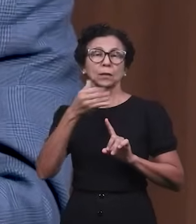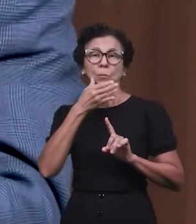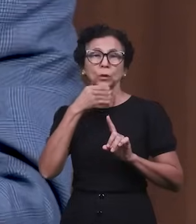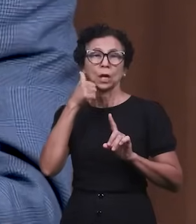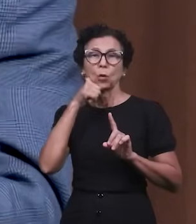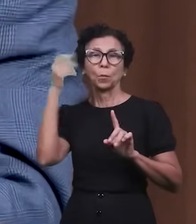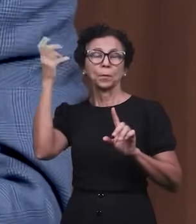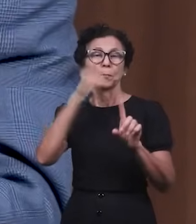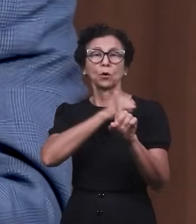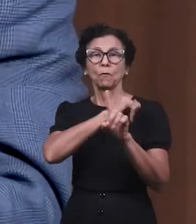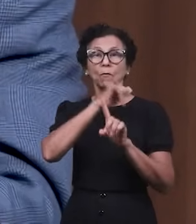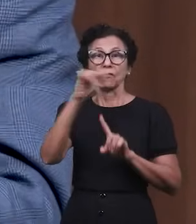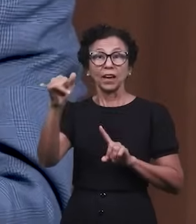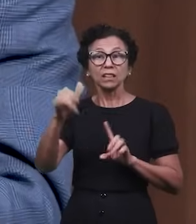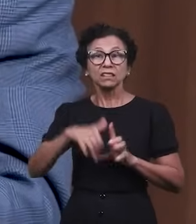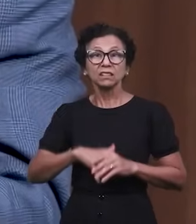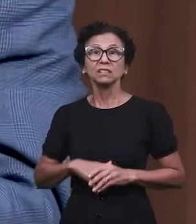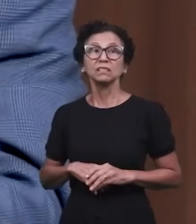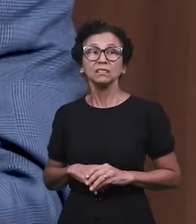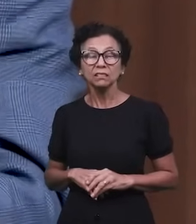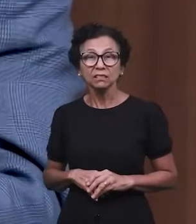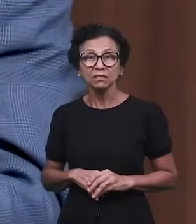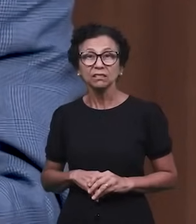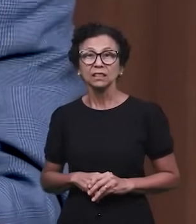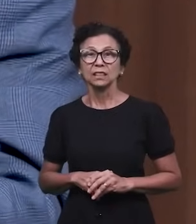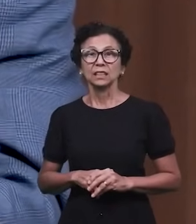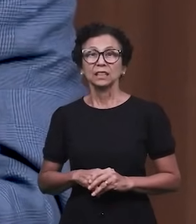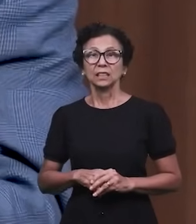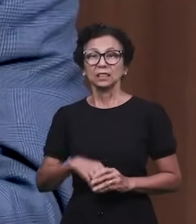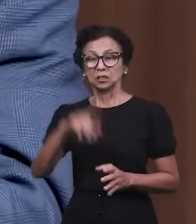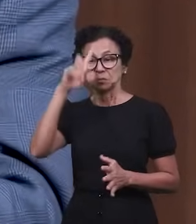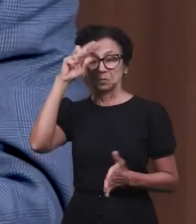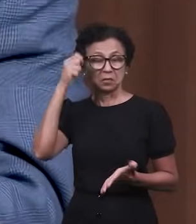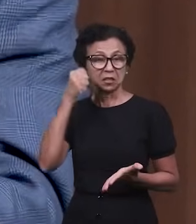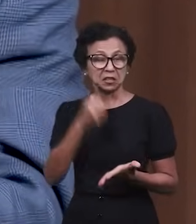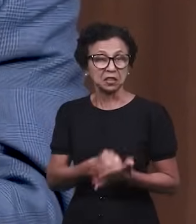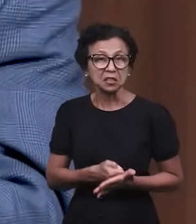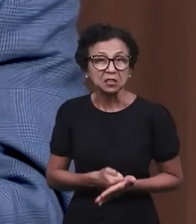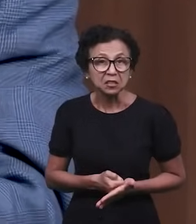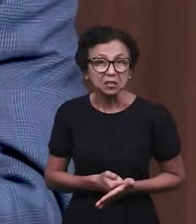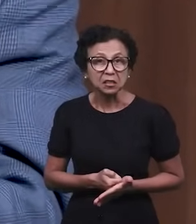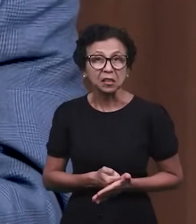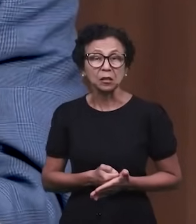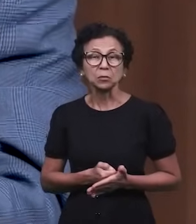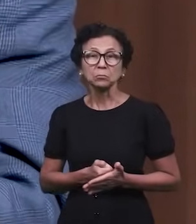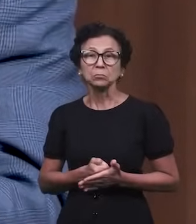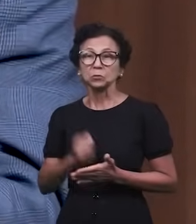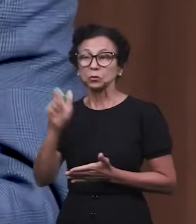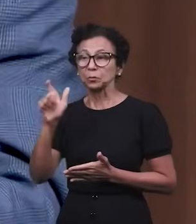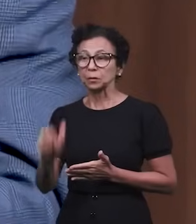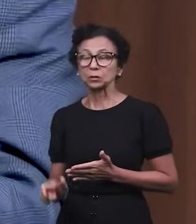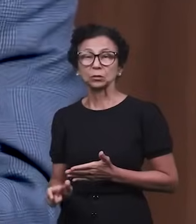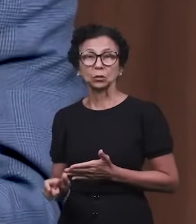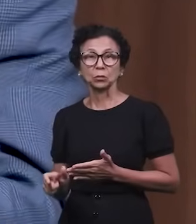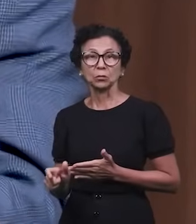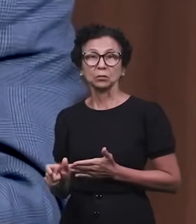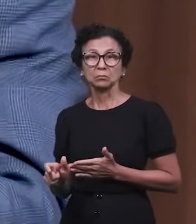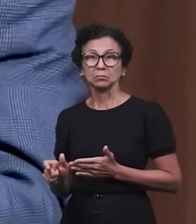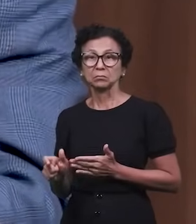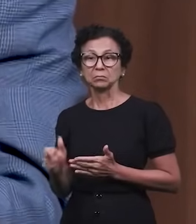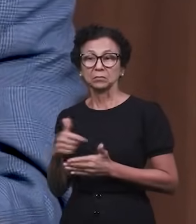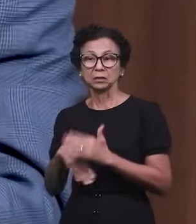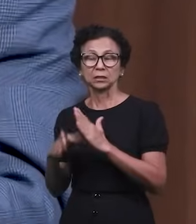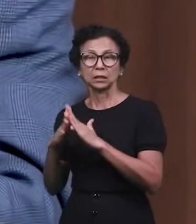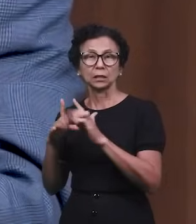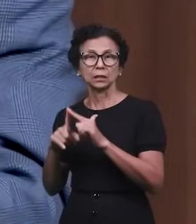ativa. Ele tomava uma decisão sobre a posição, a situação de um membro da igreja, um crente, um posicionamento, e você